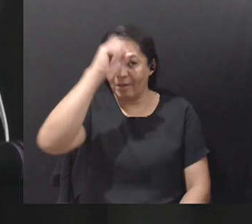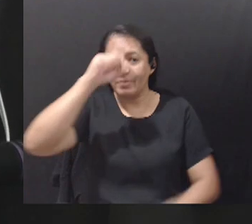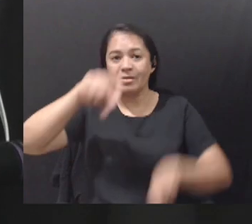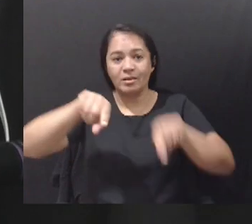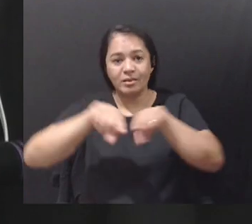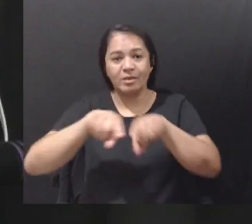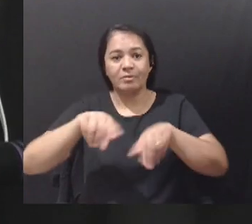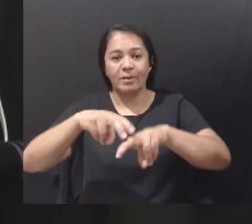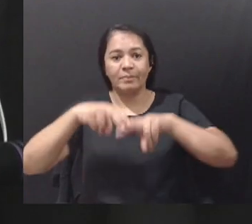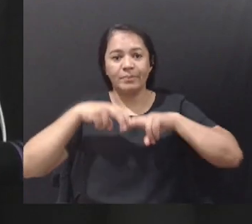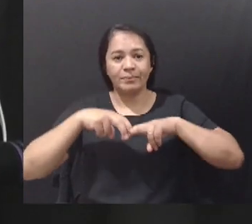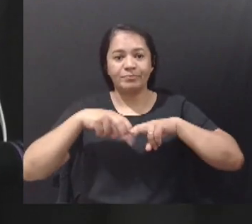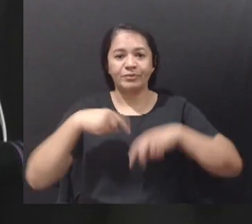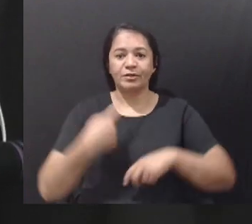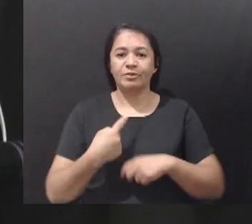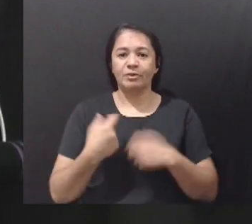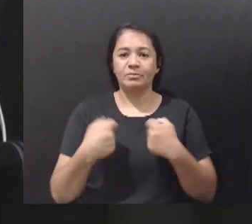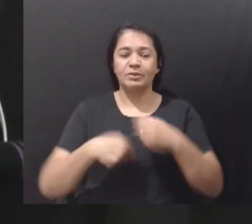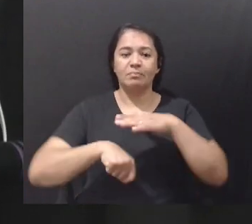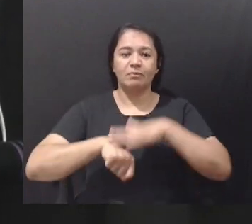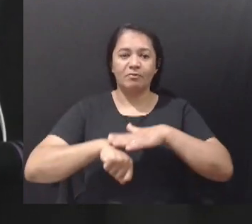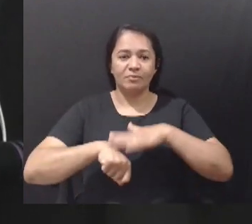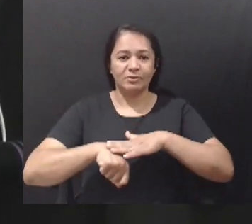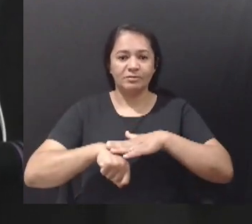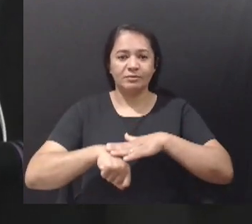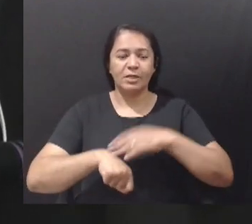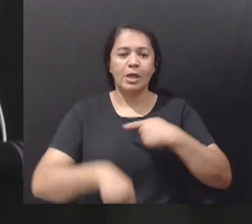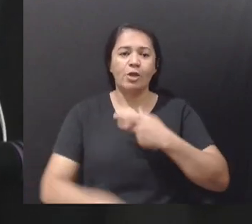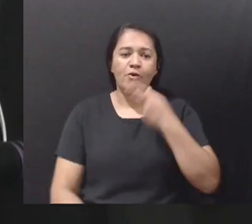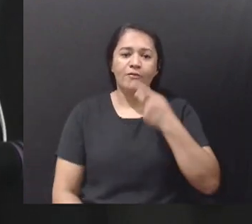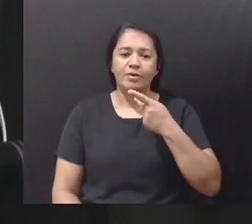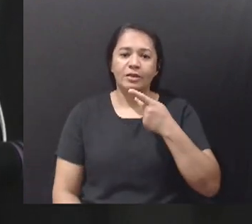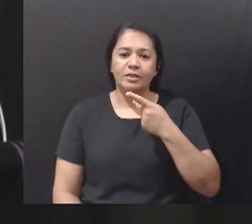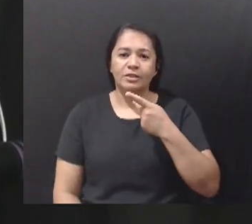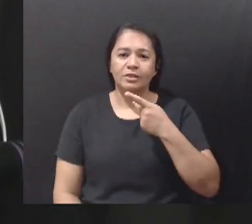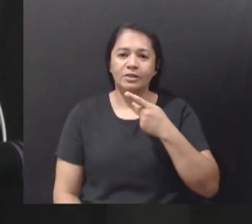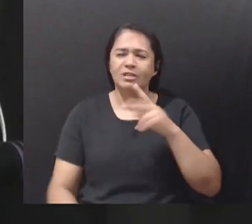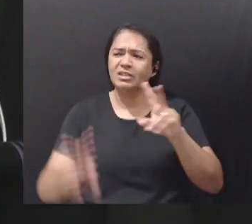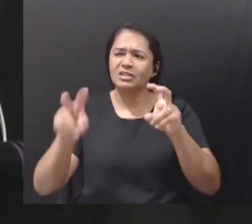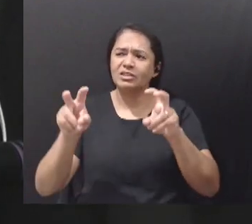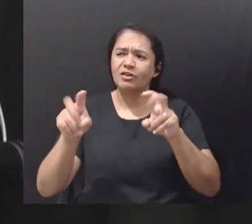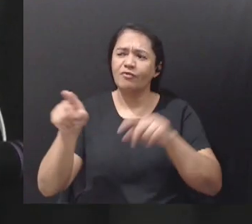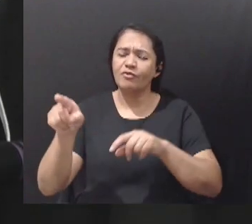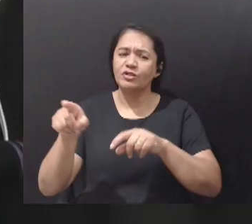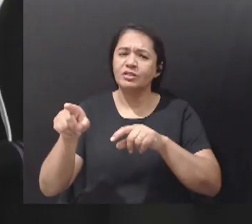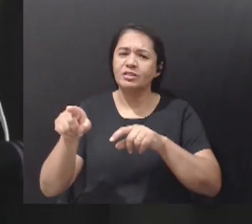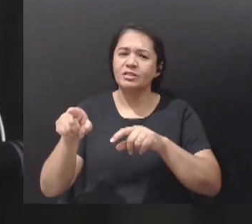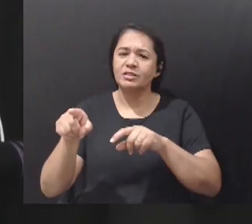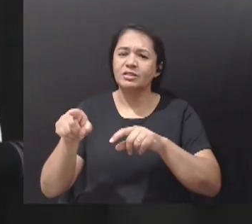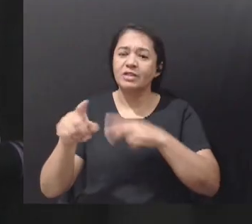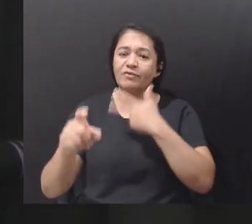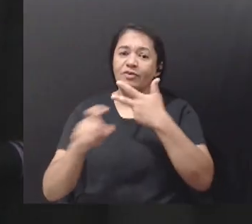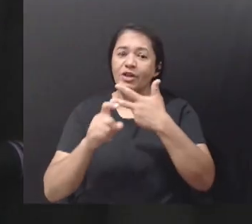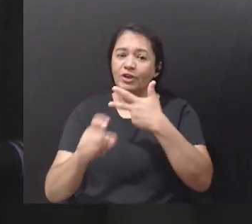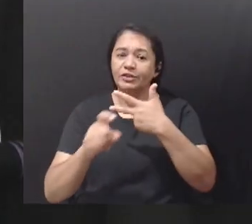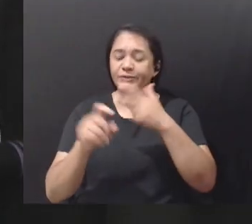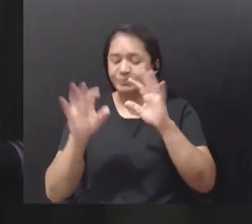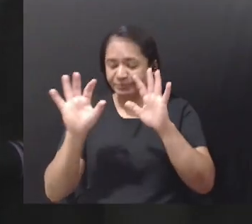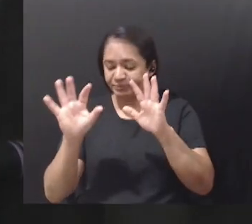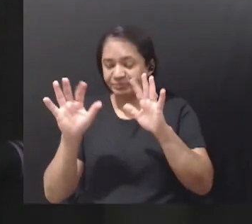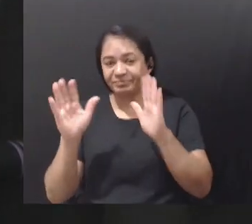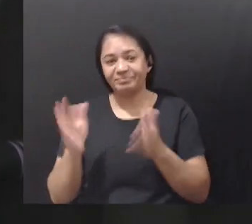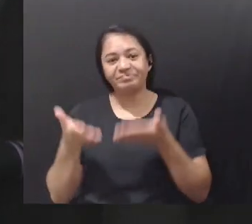que a gente tem que fazer. E é o que eu faço. Como é que a gente estava falando de que tema? Quando você foi ao executivo. Convidada a